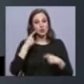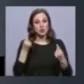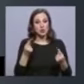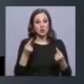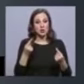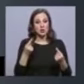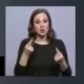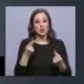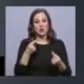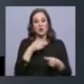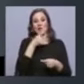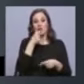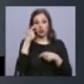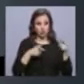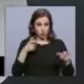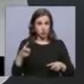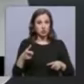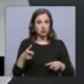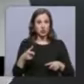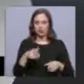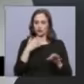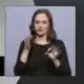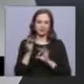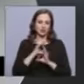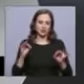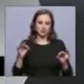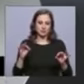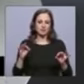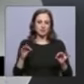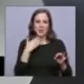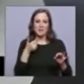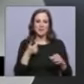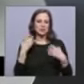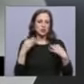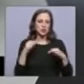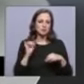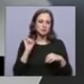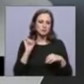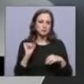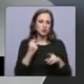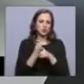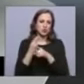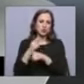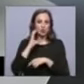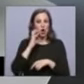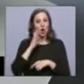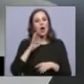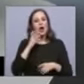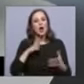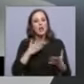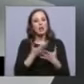capítulo eleitor não tem foto de um povo fantástico temos as belezas naturais da nossa fauna e de angola oferece o